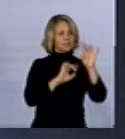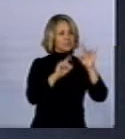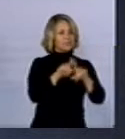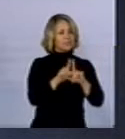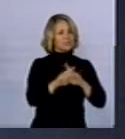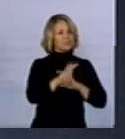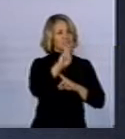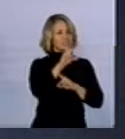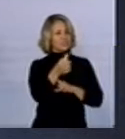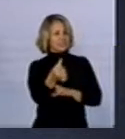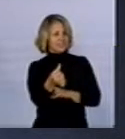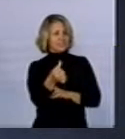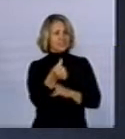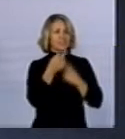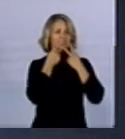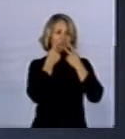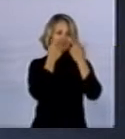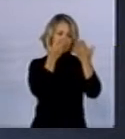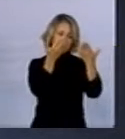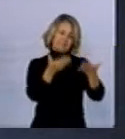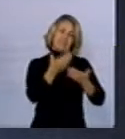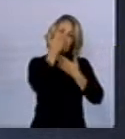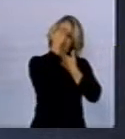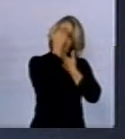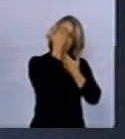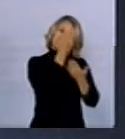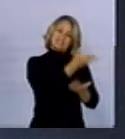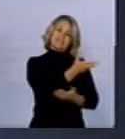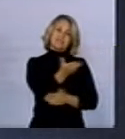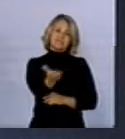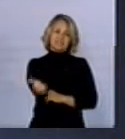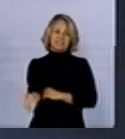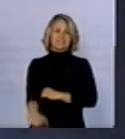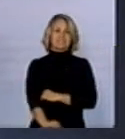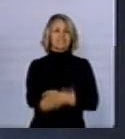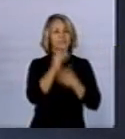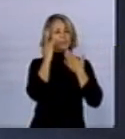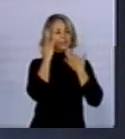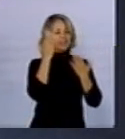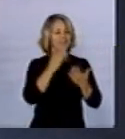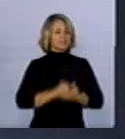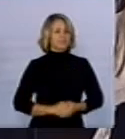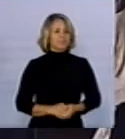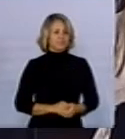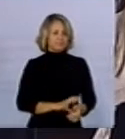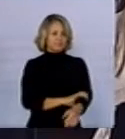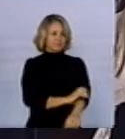o sexto. Era esse o recado que eu gostaria de dar. Eu agradeço muito a Vossa Excelência. Muito obrigado, ministro.